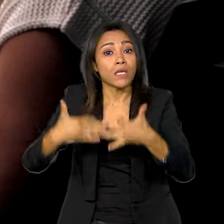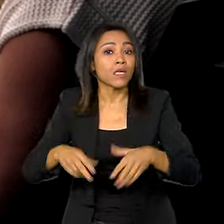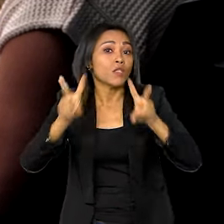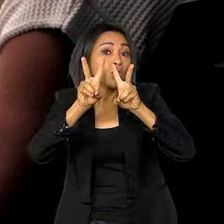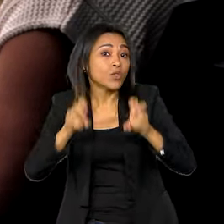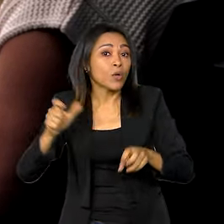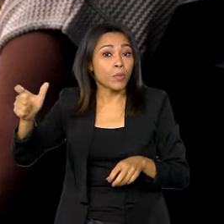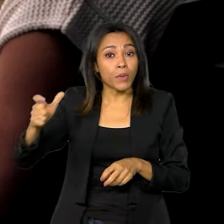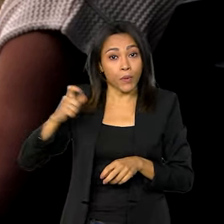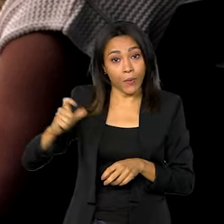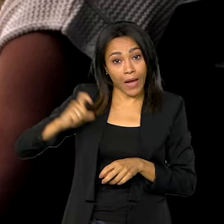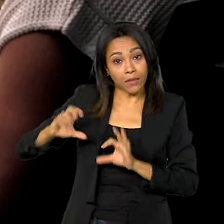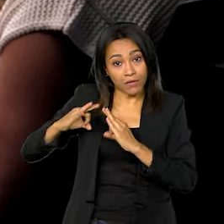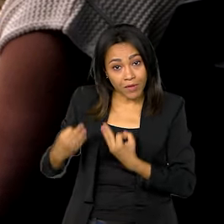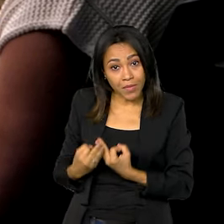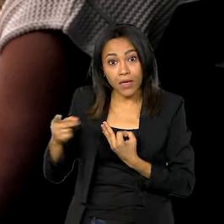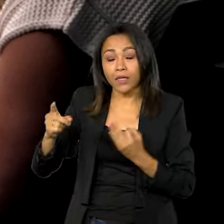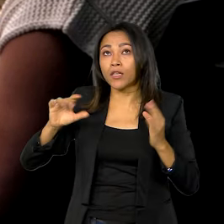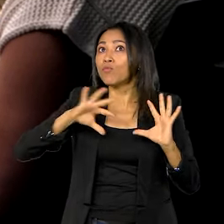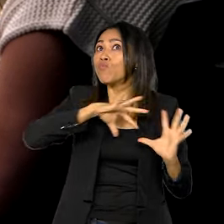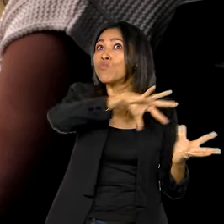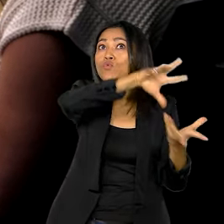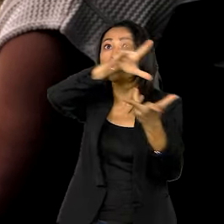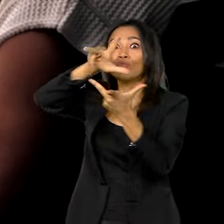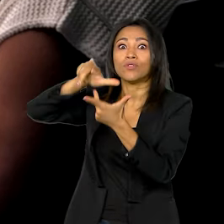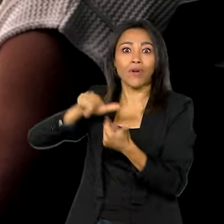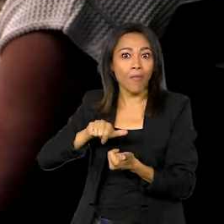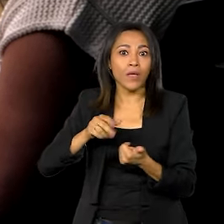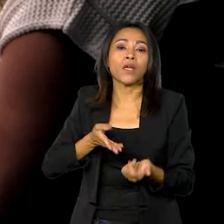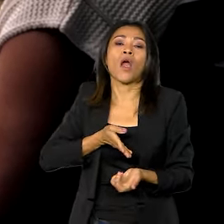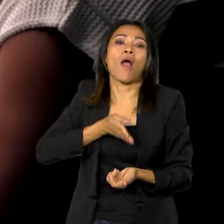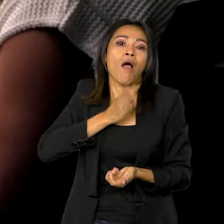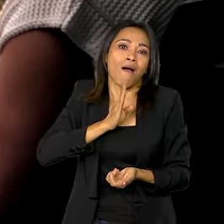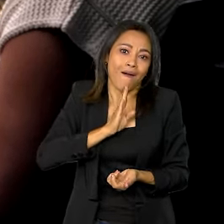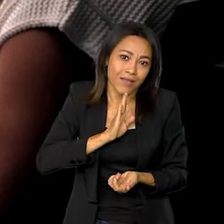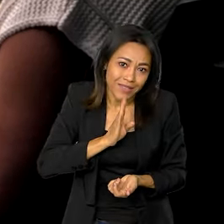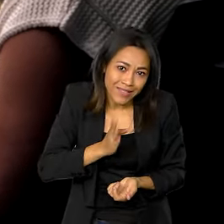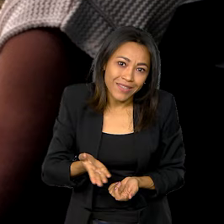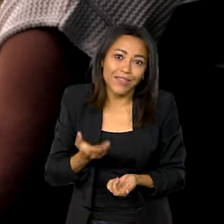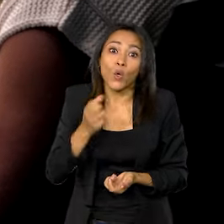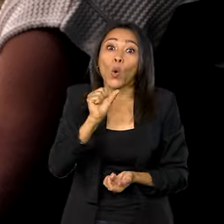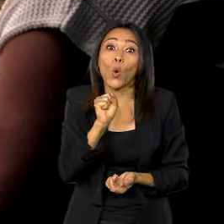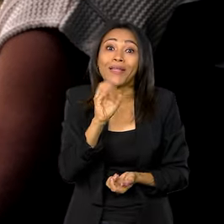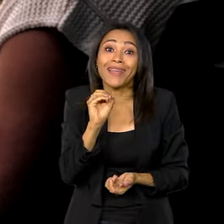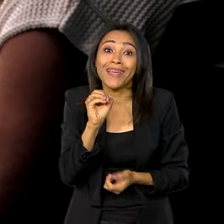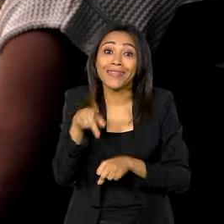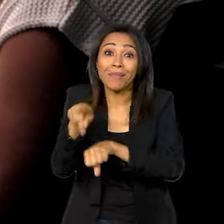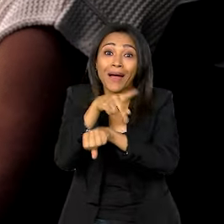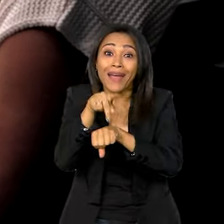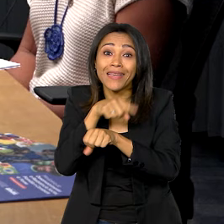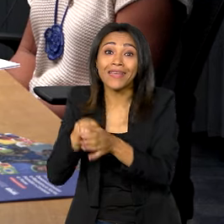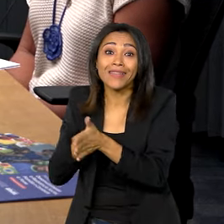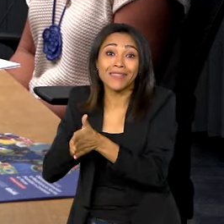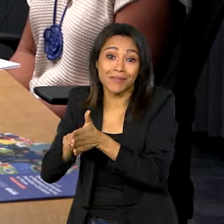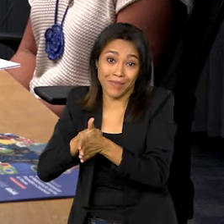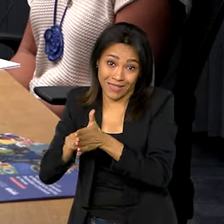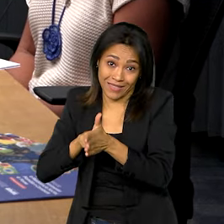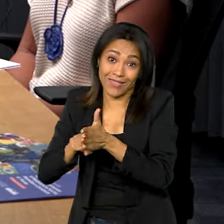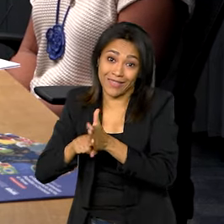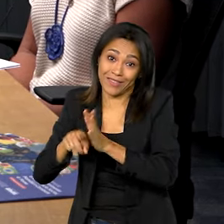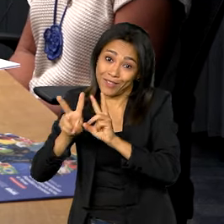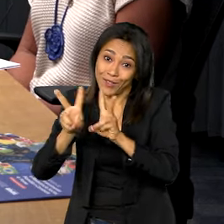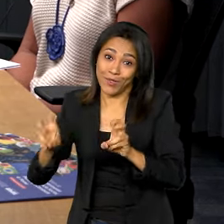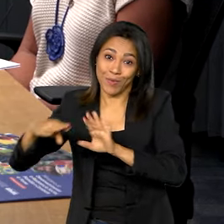falando sobre o bolsa família que é Mundial mente reconhecido né a senhora mencionou aqui estudado por 80 países não is